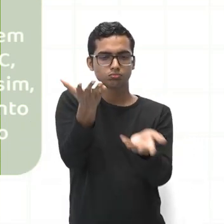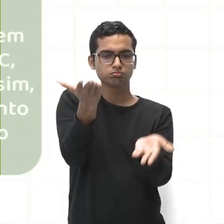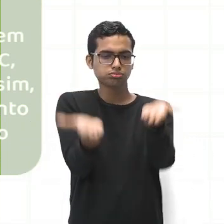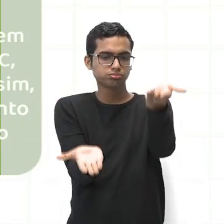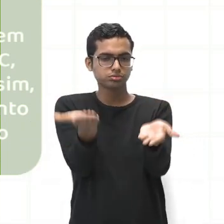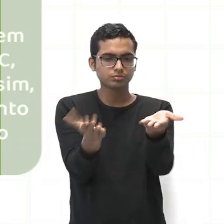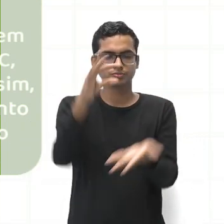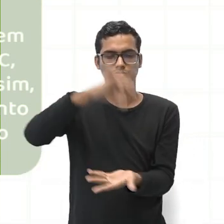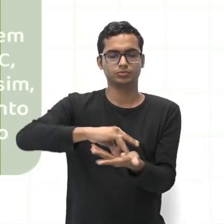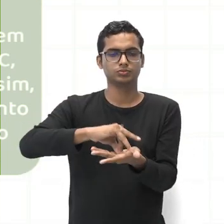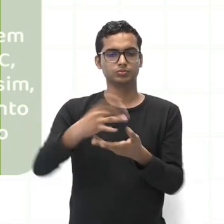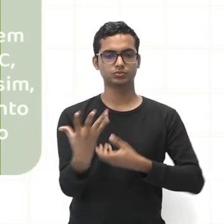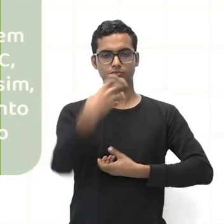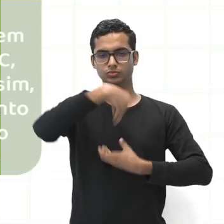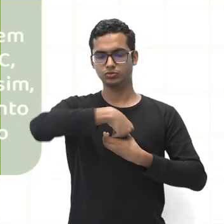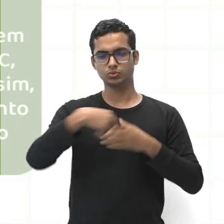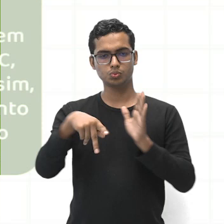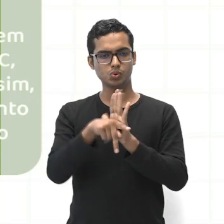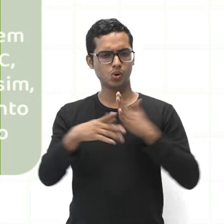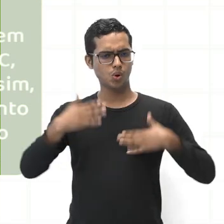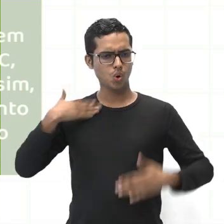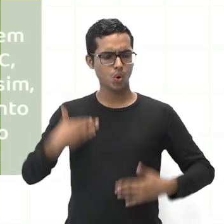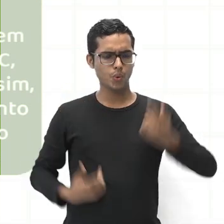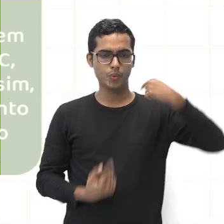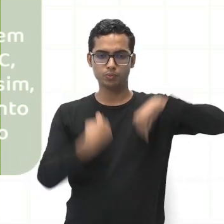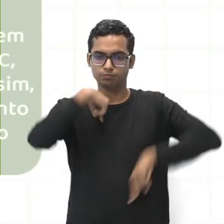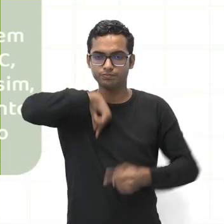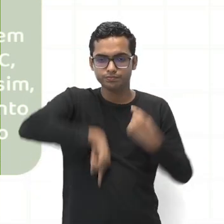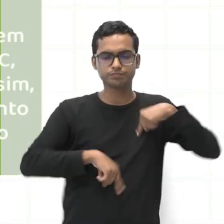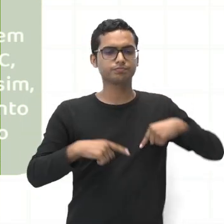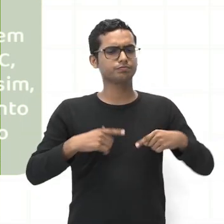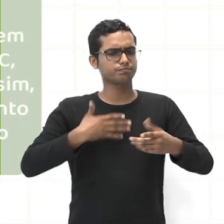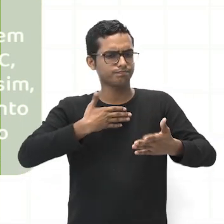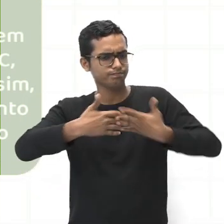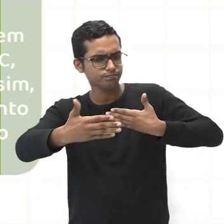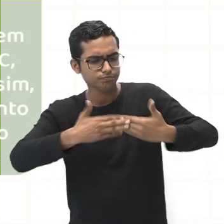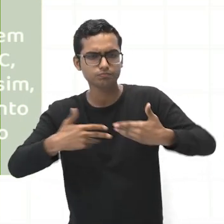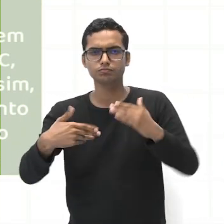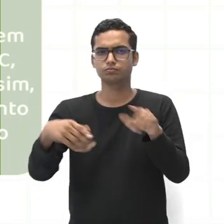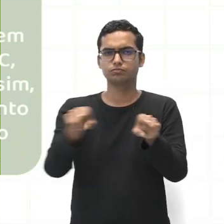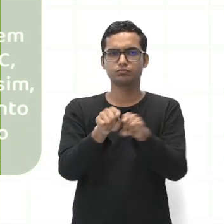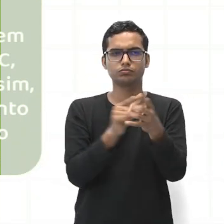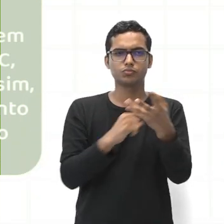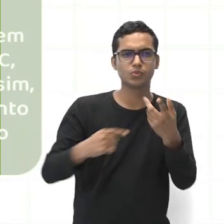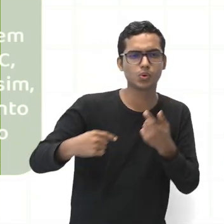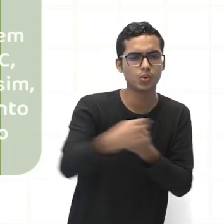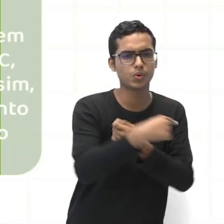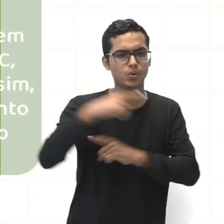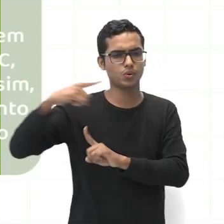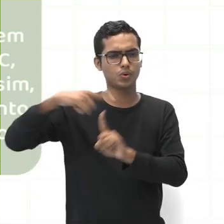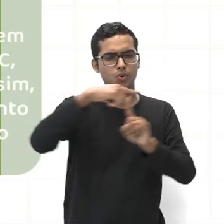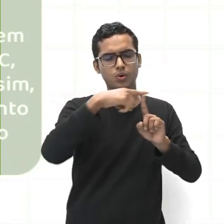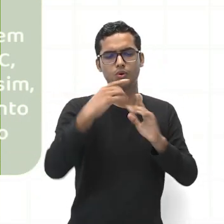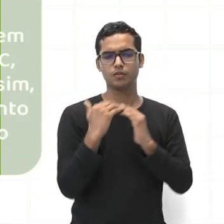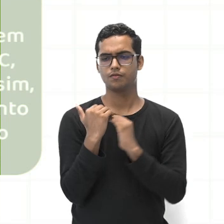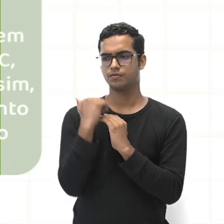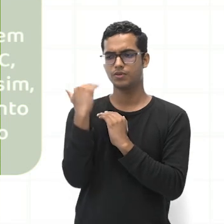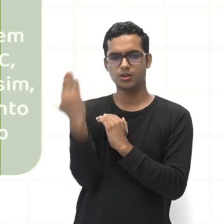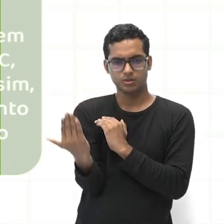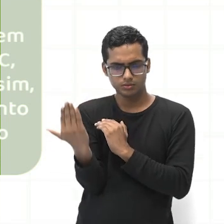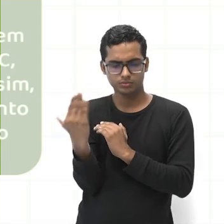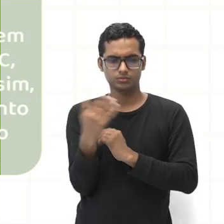equilíbrio interno do organismo, independente das variações do